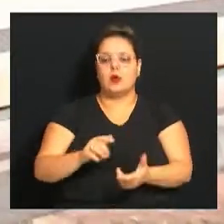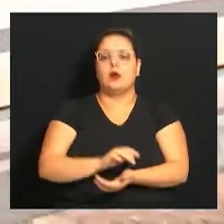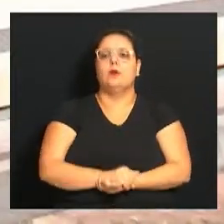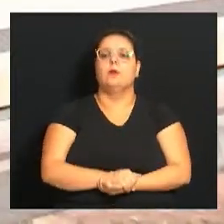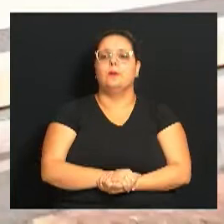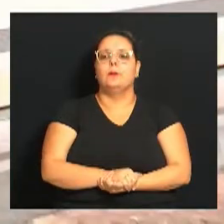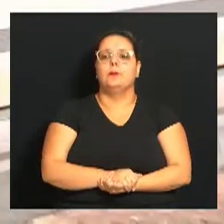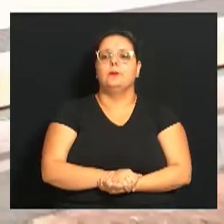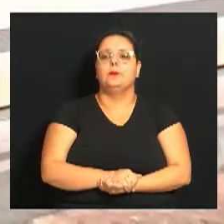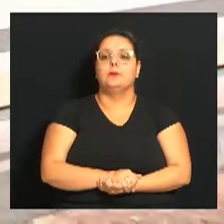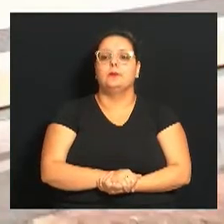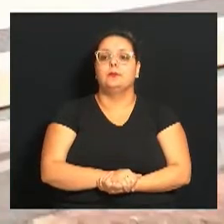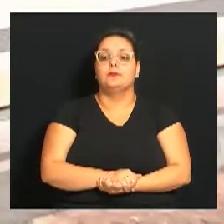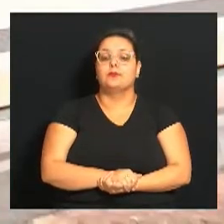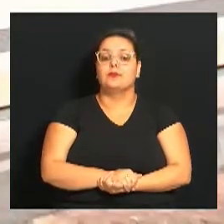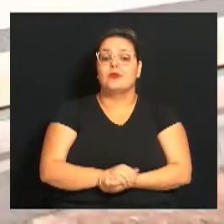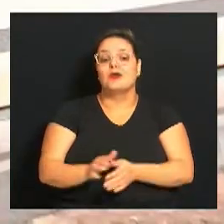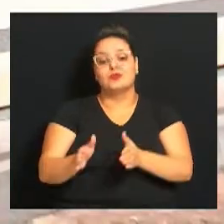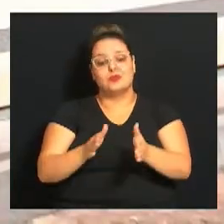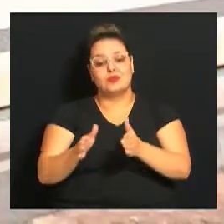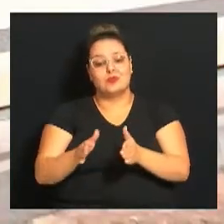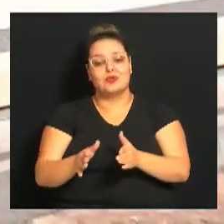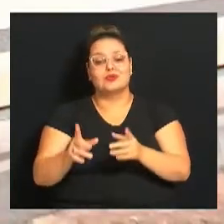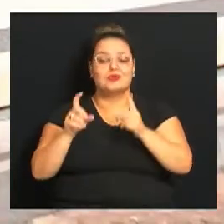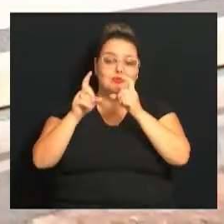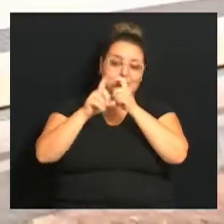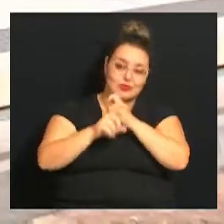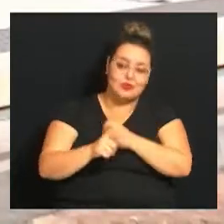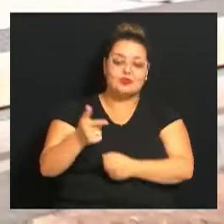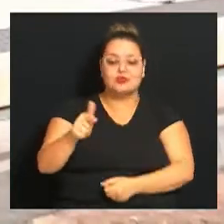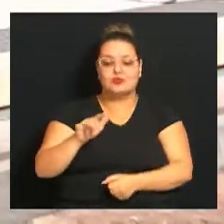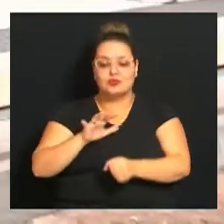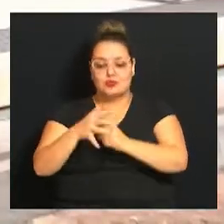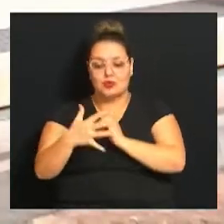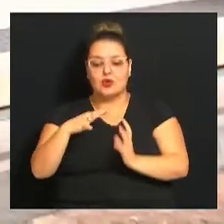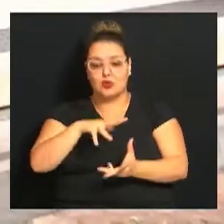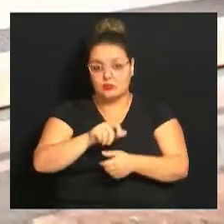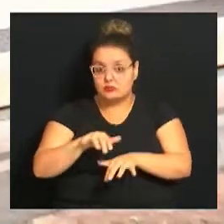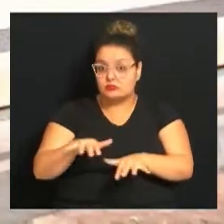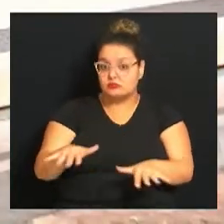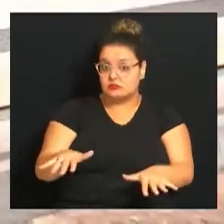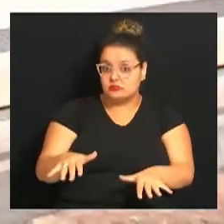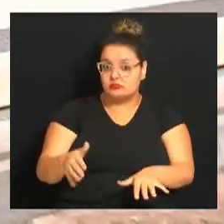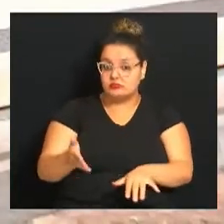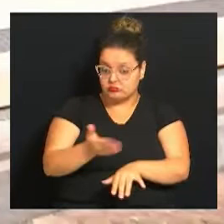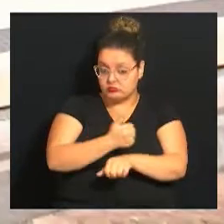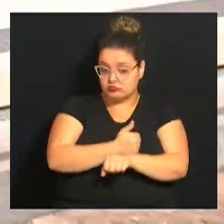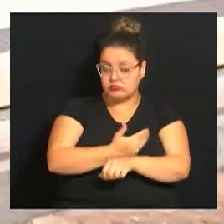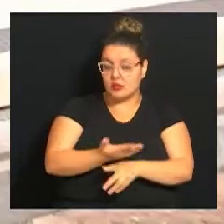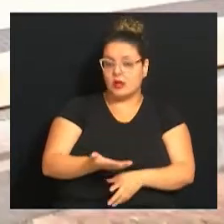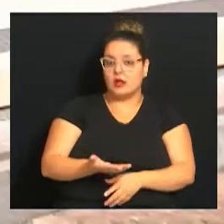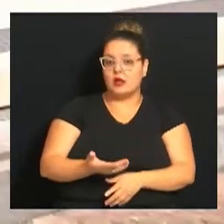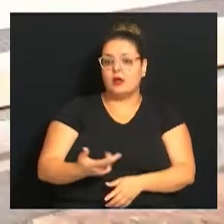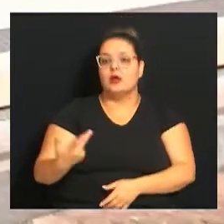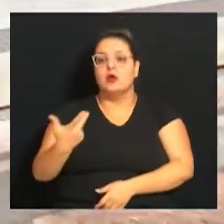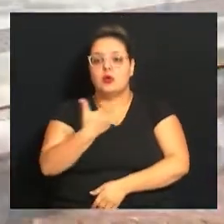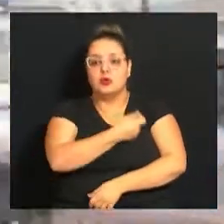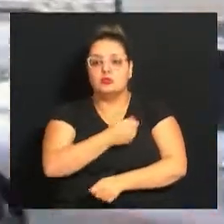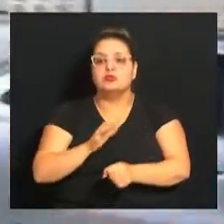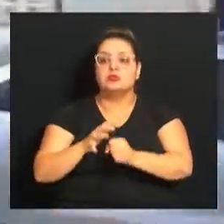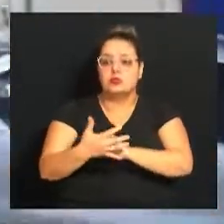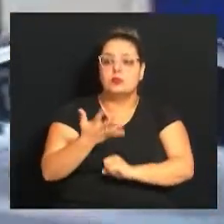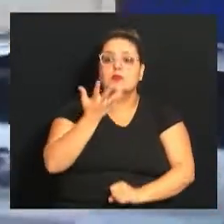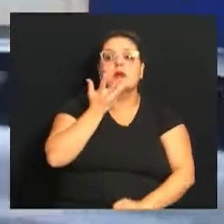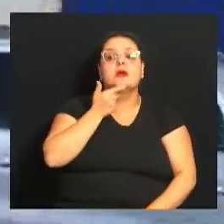de um momento bastante delicado, ainda estamos na pandemia, e até poucas semanas atrás a cobertura vacinal de Covid para crianças aqui no